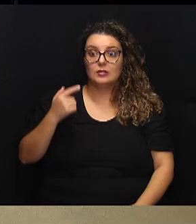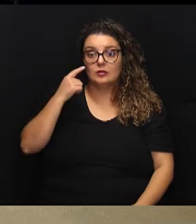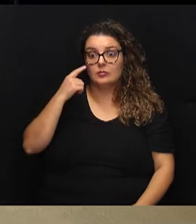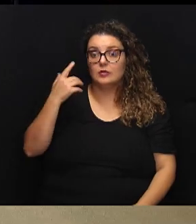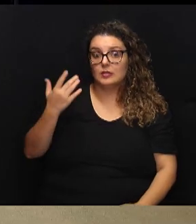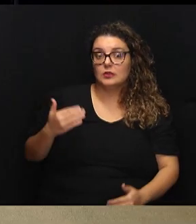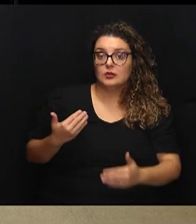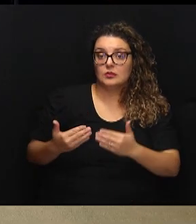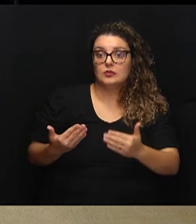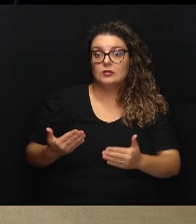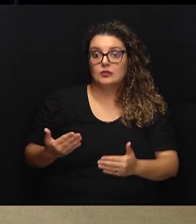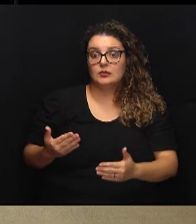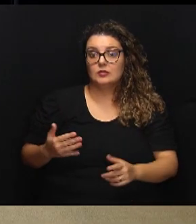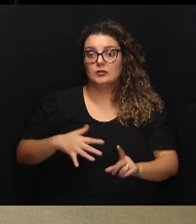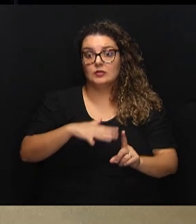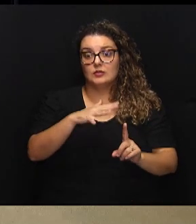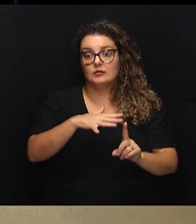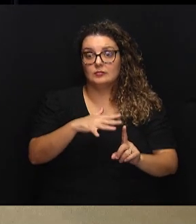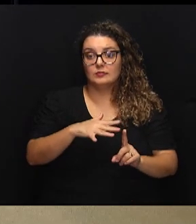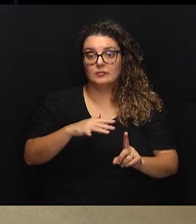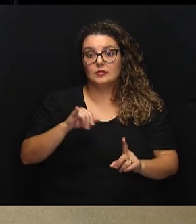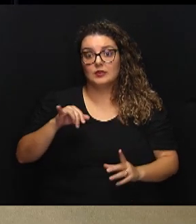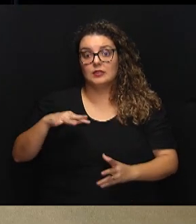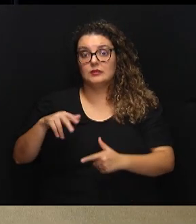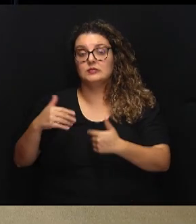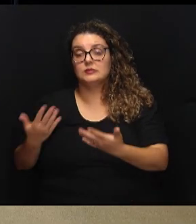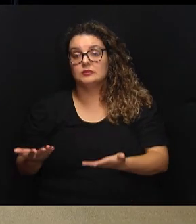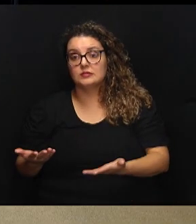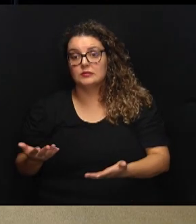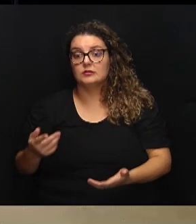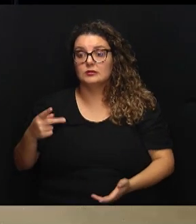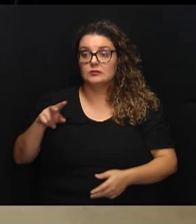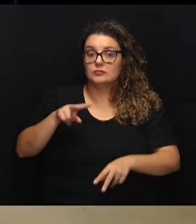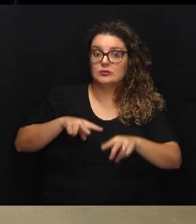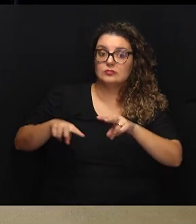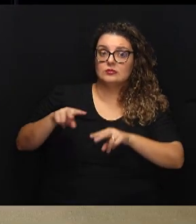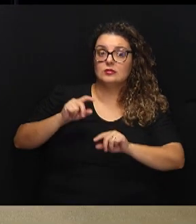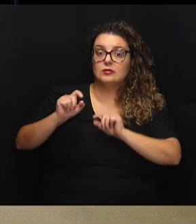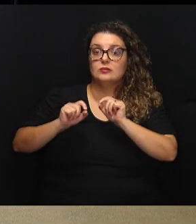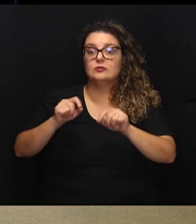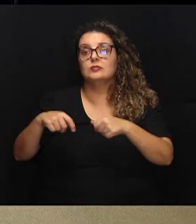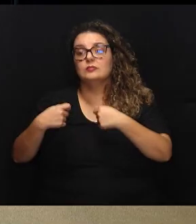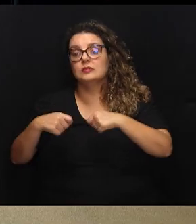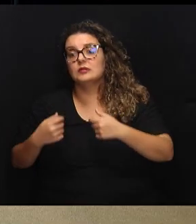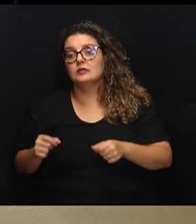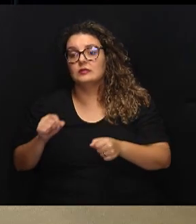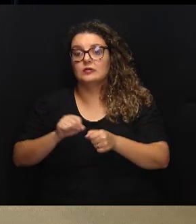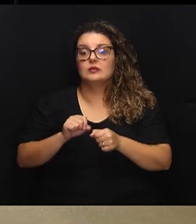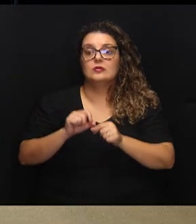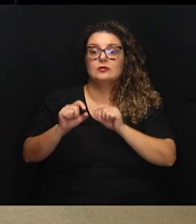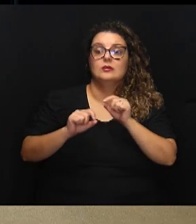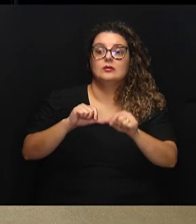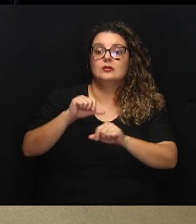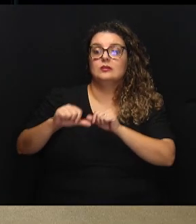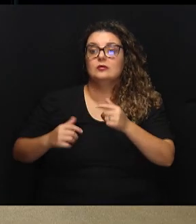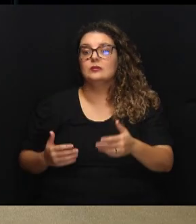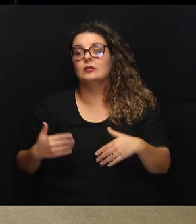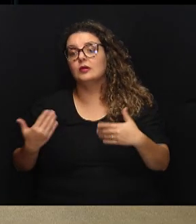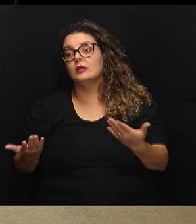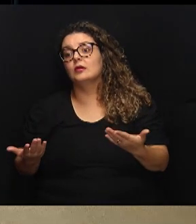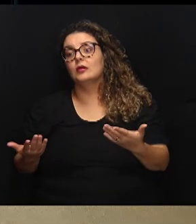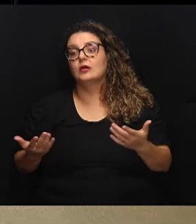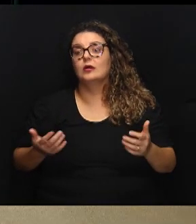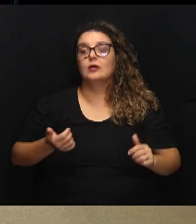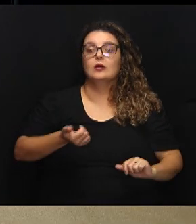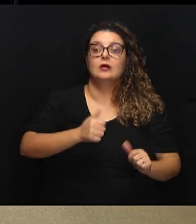aí ídolos internacionais, né. Então, na sua visão, o que que precisa ser feito, o que que precisa ser mudado, qual que é a avaliação que